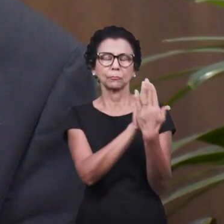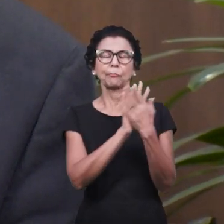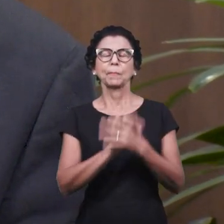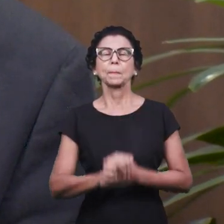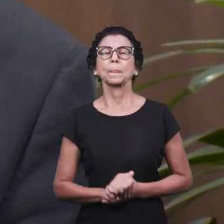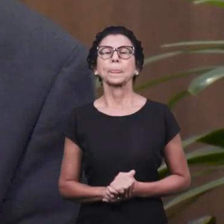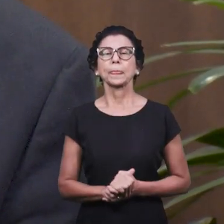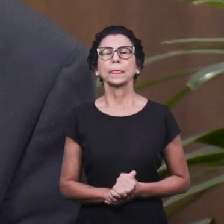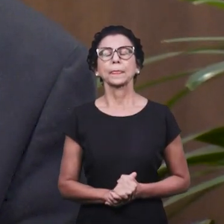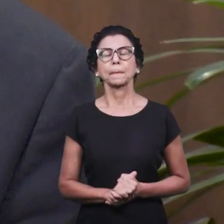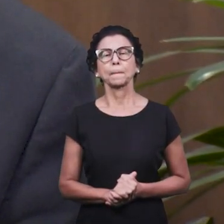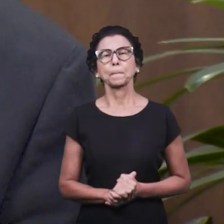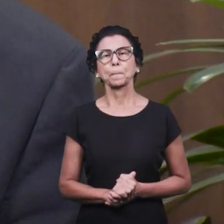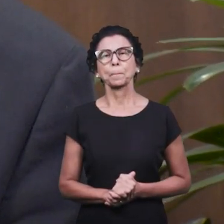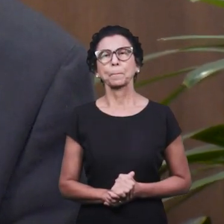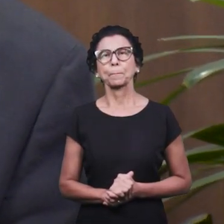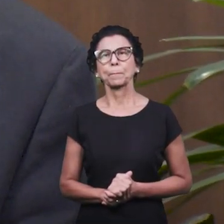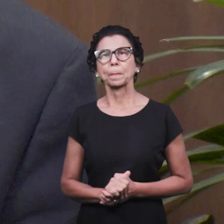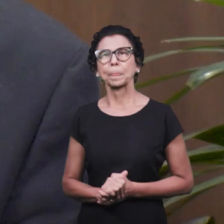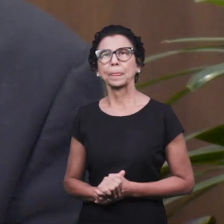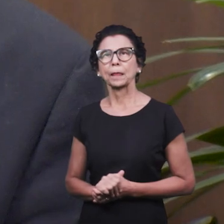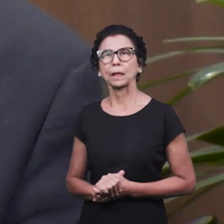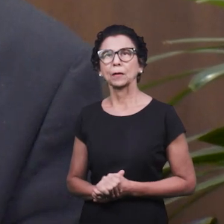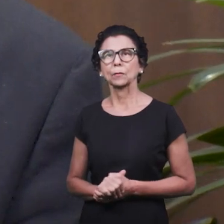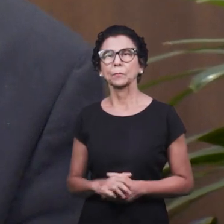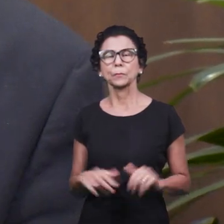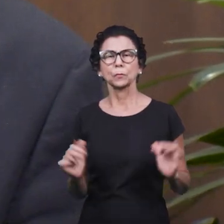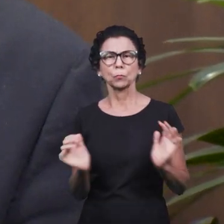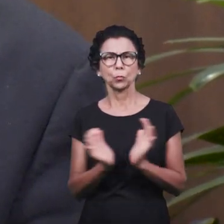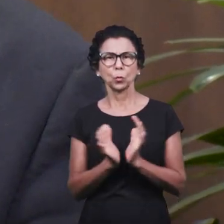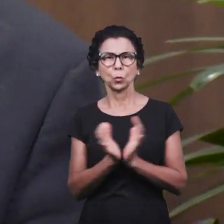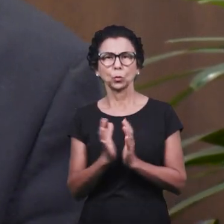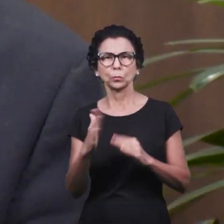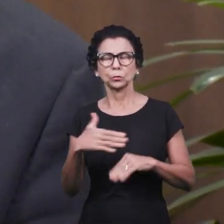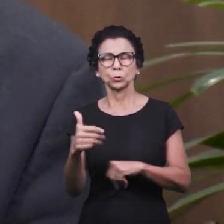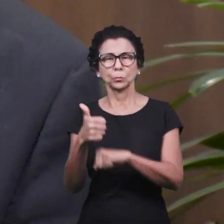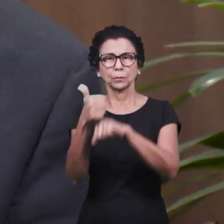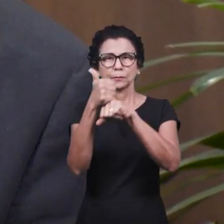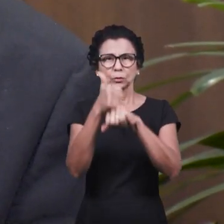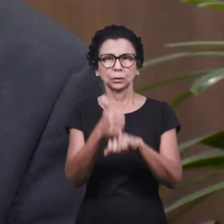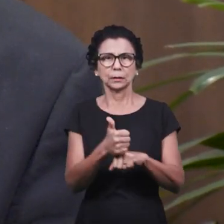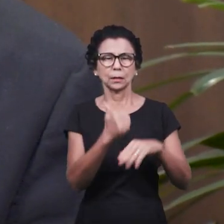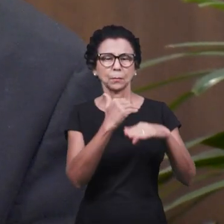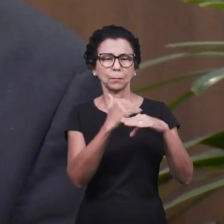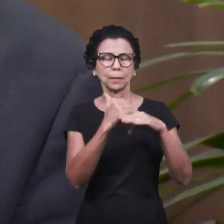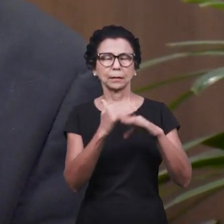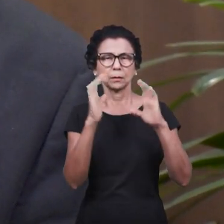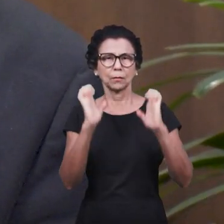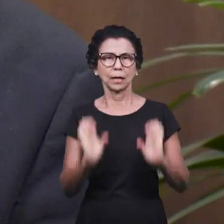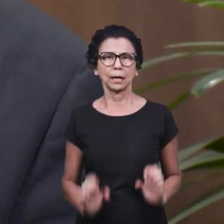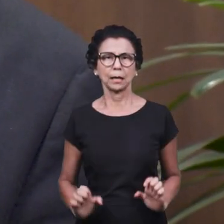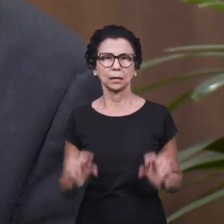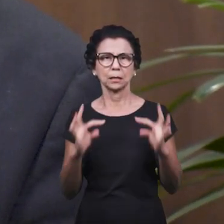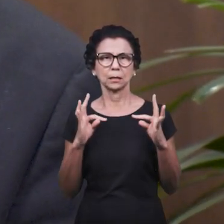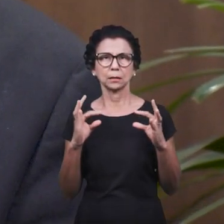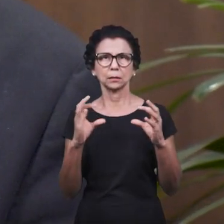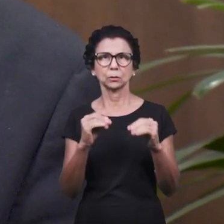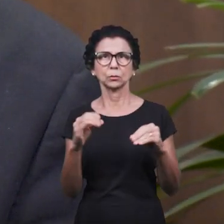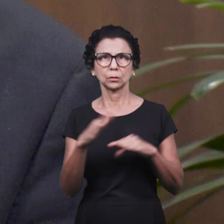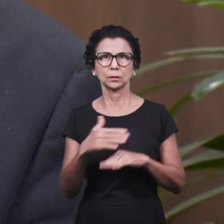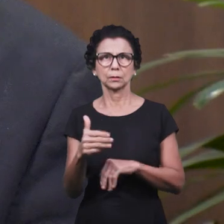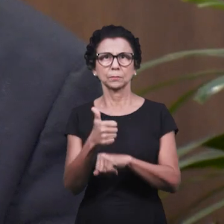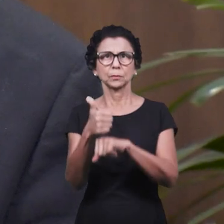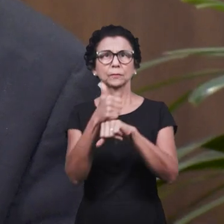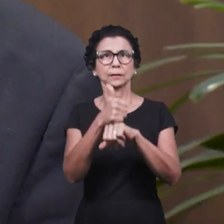no mundo inteiro, né, que fomenta um elevado padrão ético, né, em todas as profissões e ajuda a estabelecer